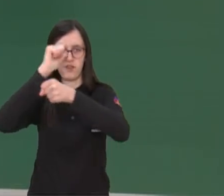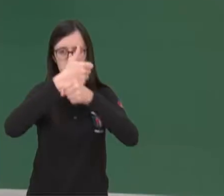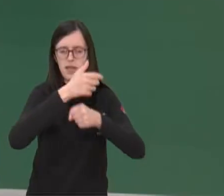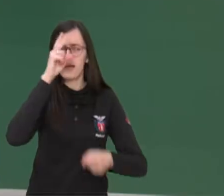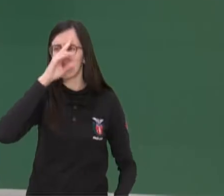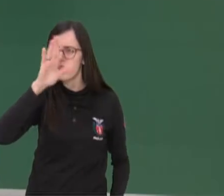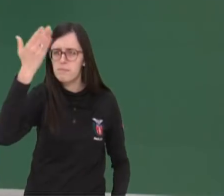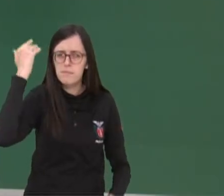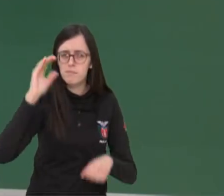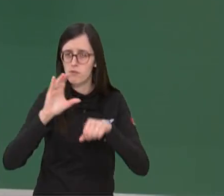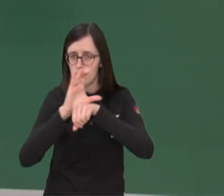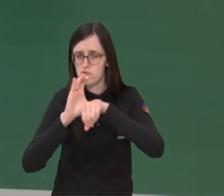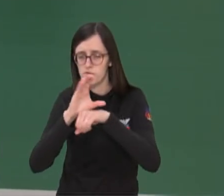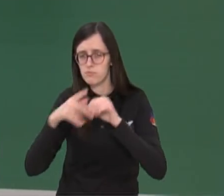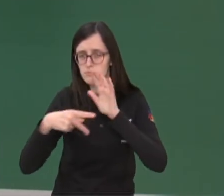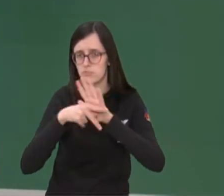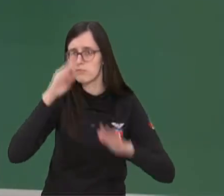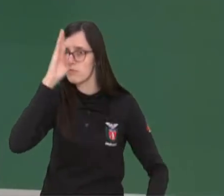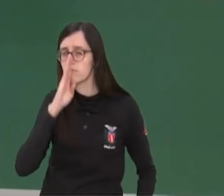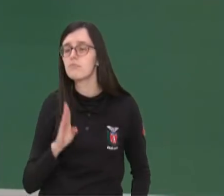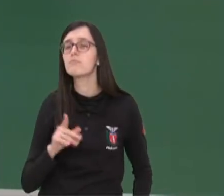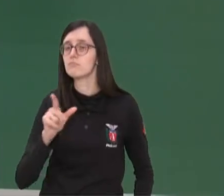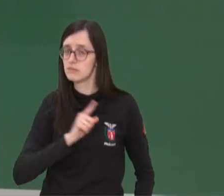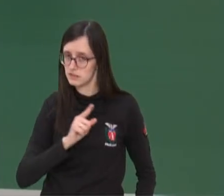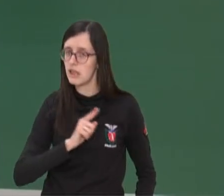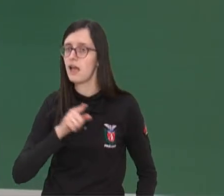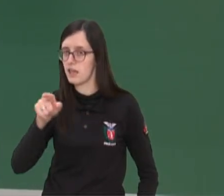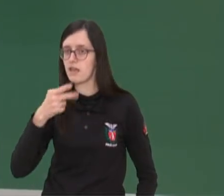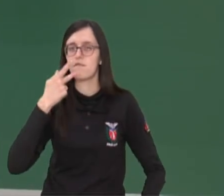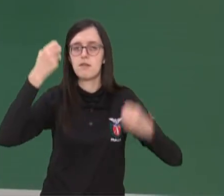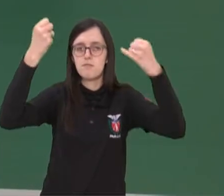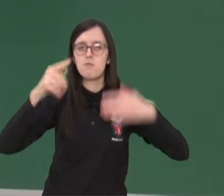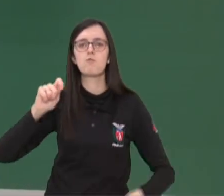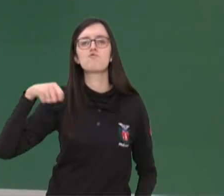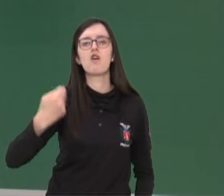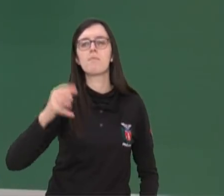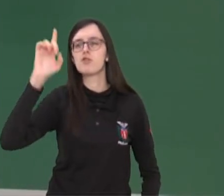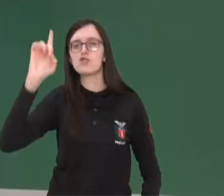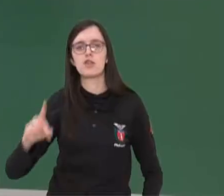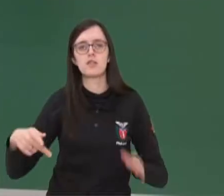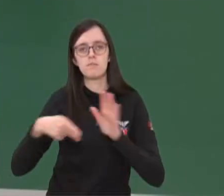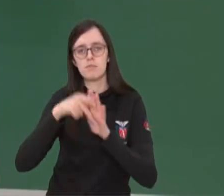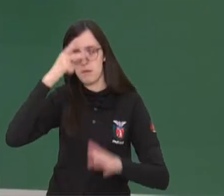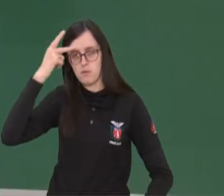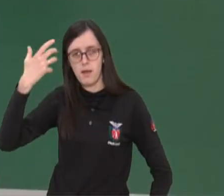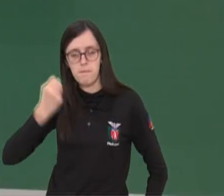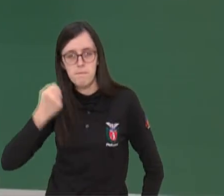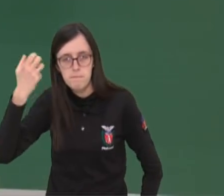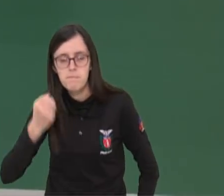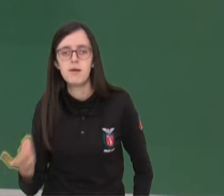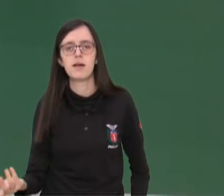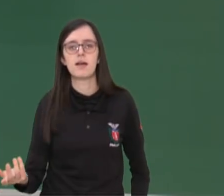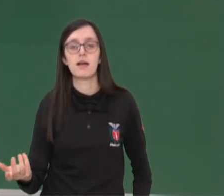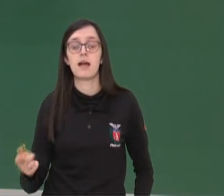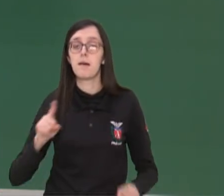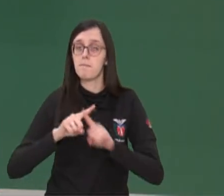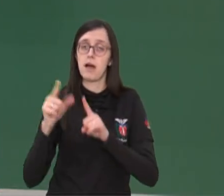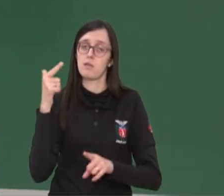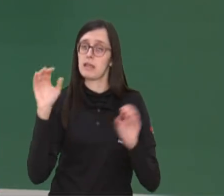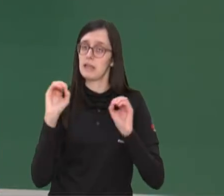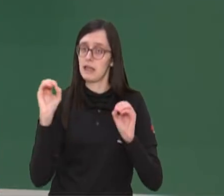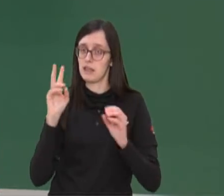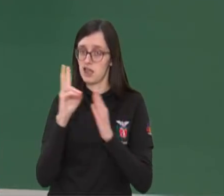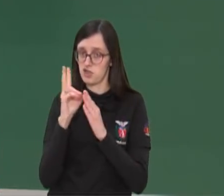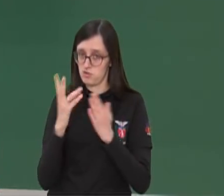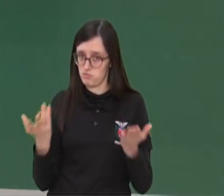nas constituições do Brasil há essa referência aos direitos dos brancos, há essa referência e não há os